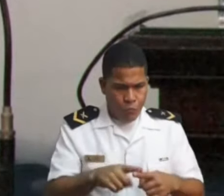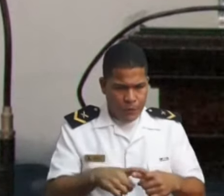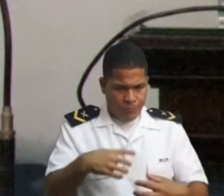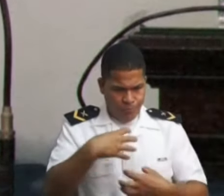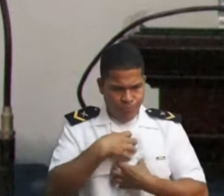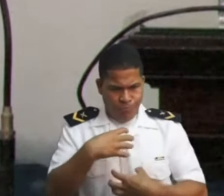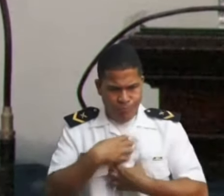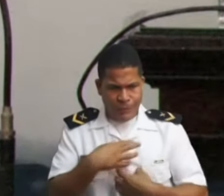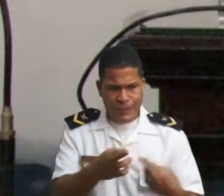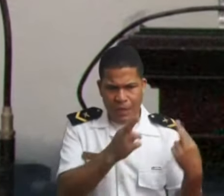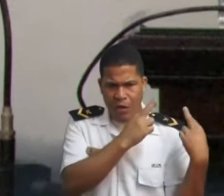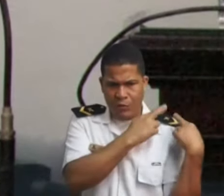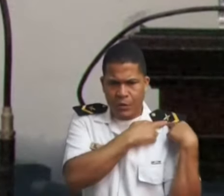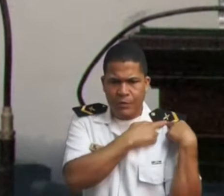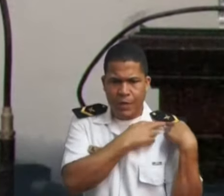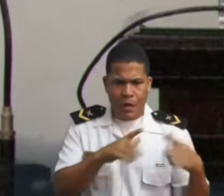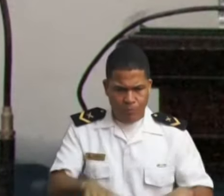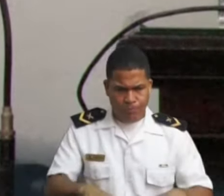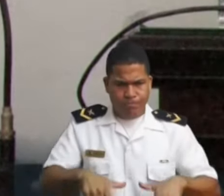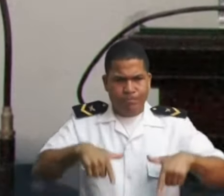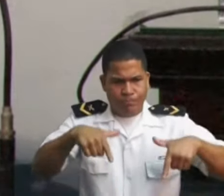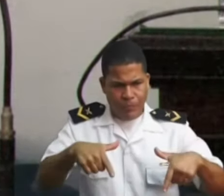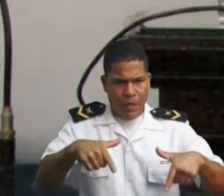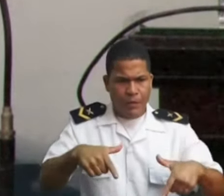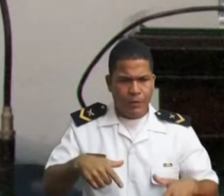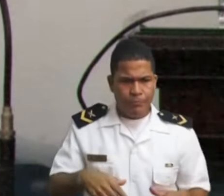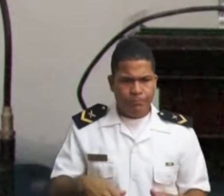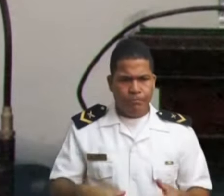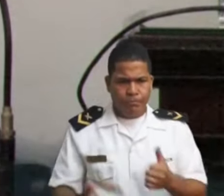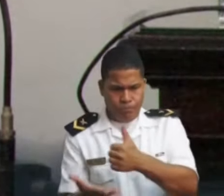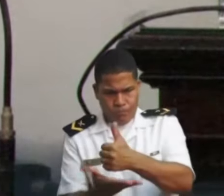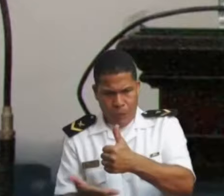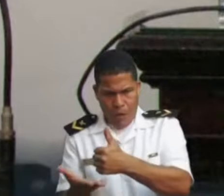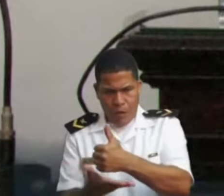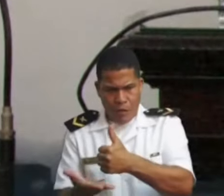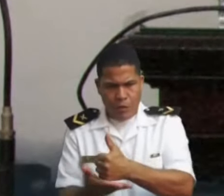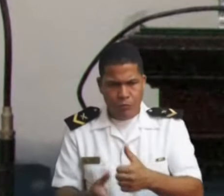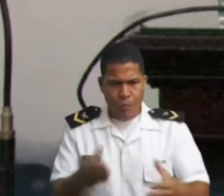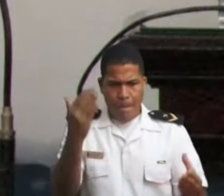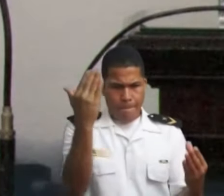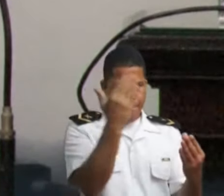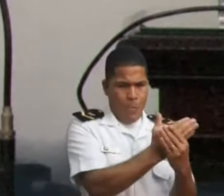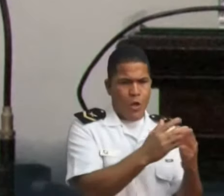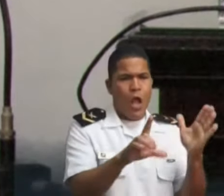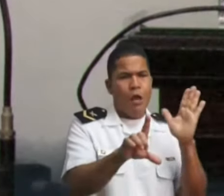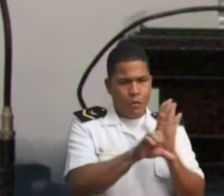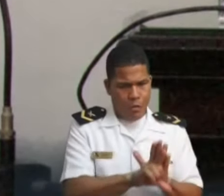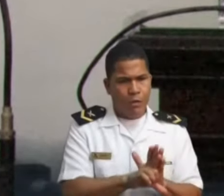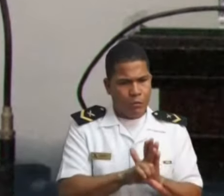responsabilidade e dedicação, sempre pautados no devido processo legal.